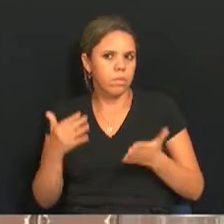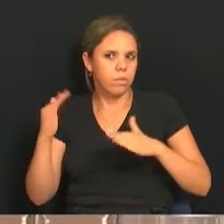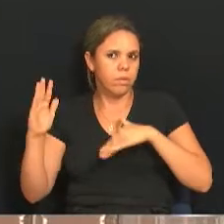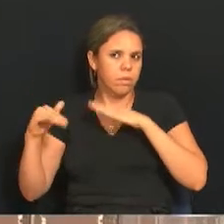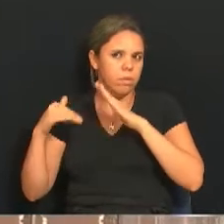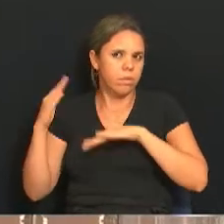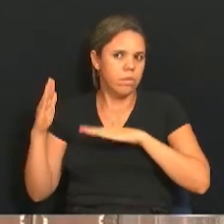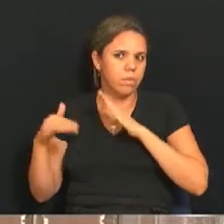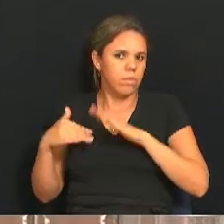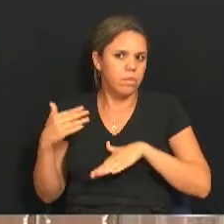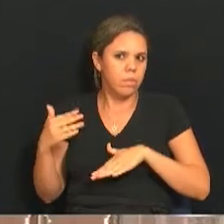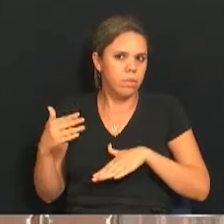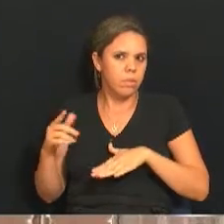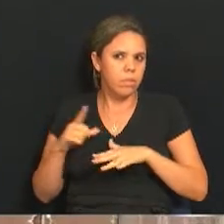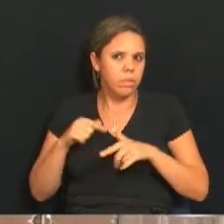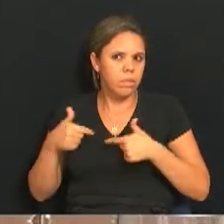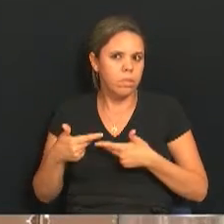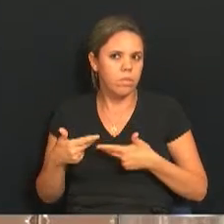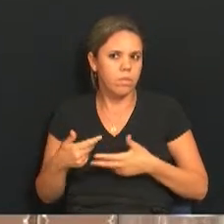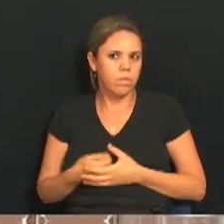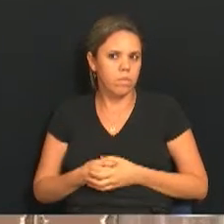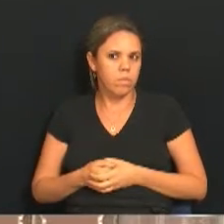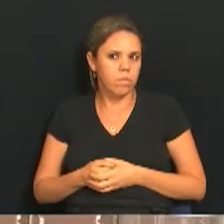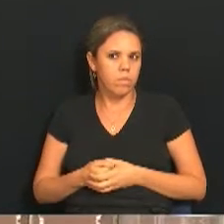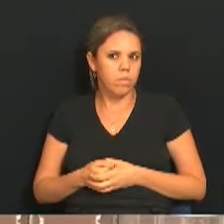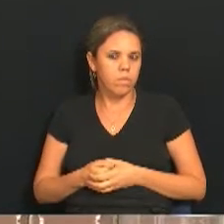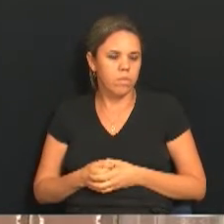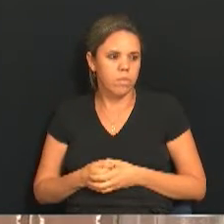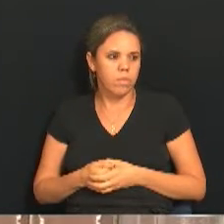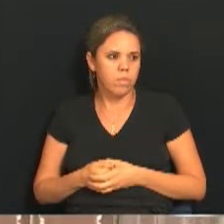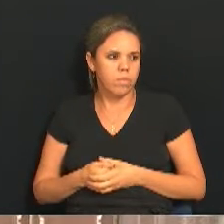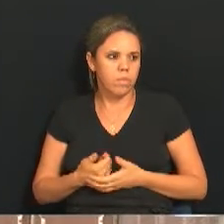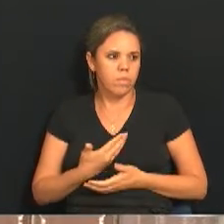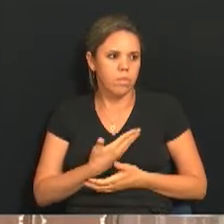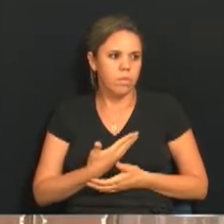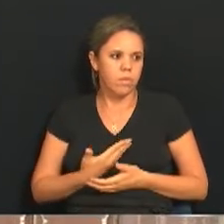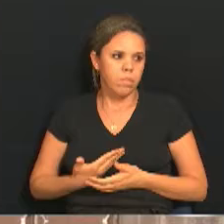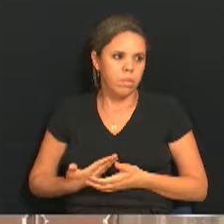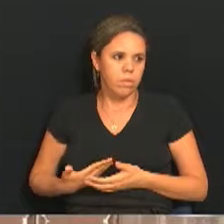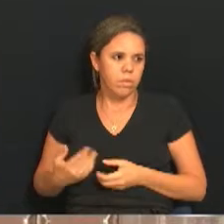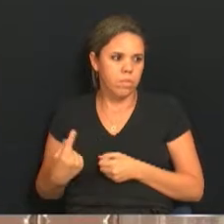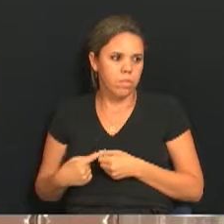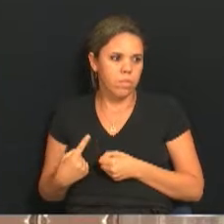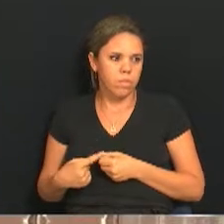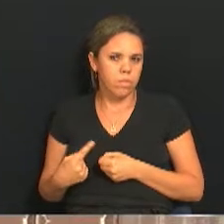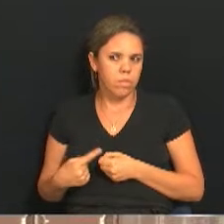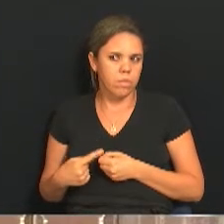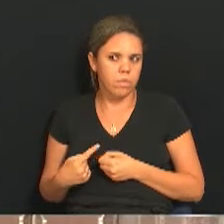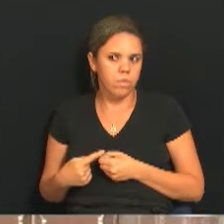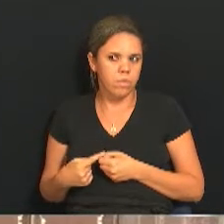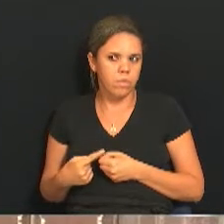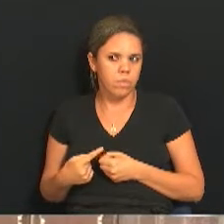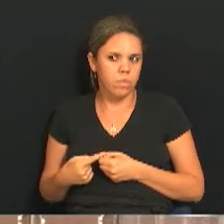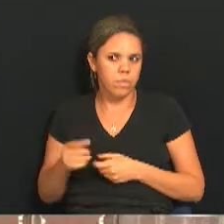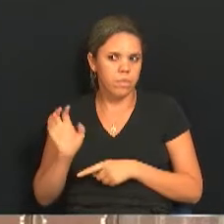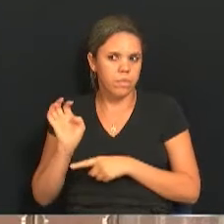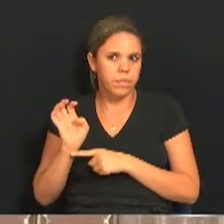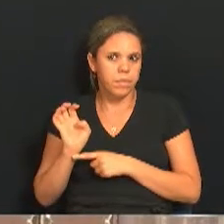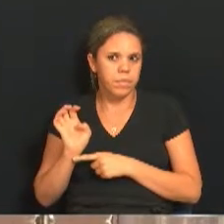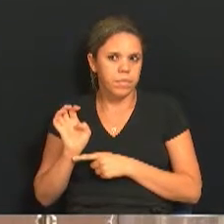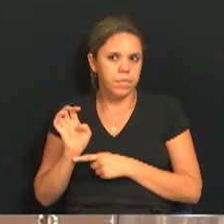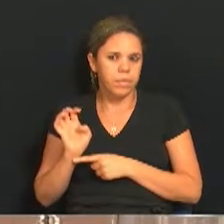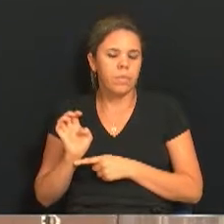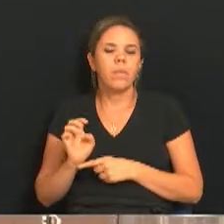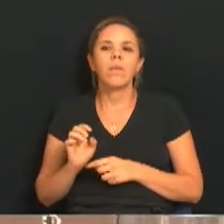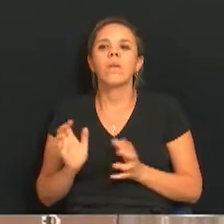que deve ter alguma ação do poder público municipal, poder público estadual, através das suas